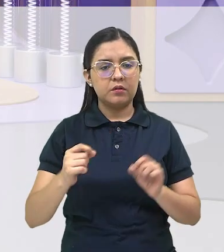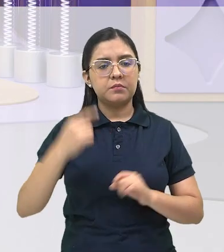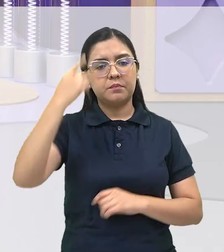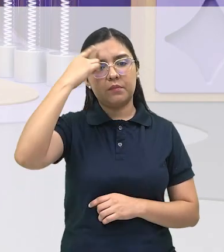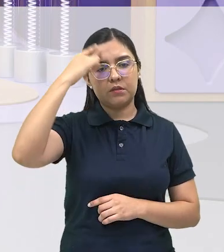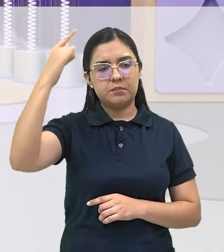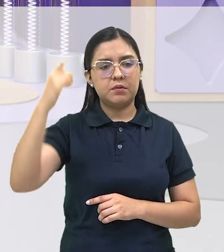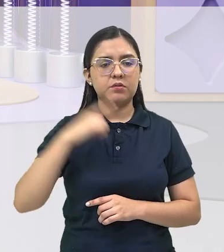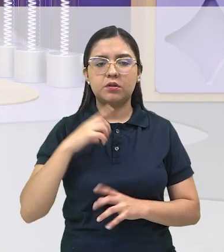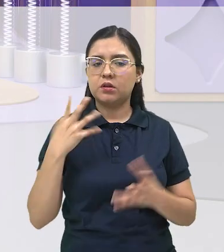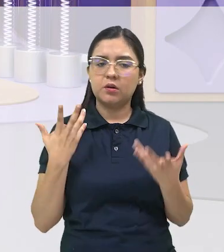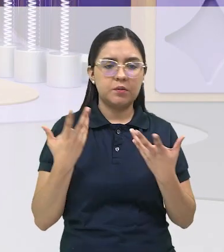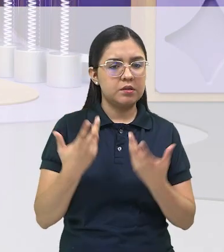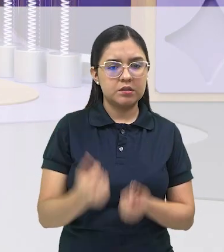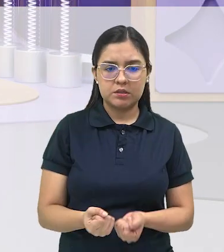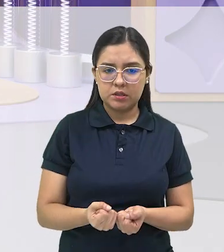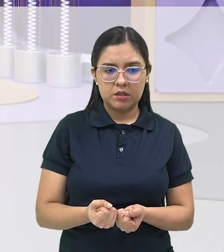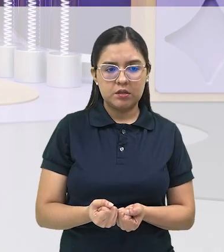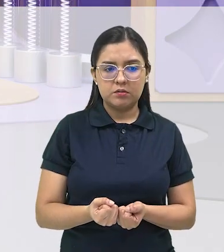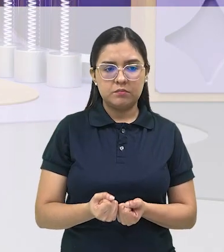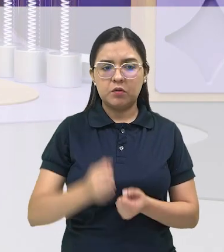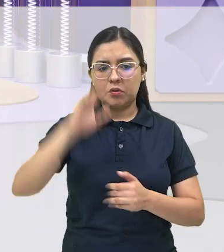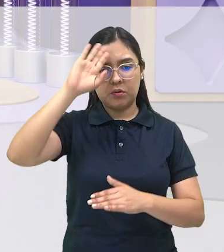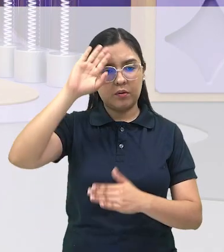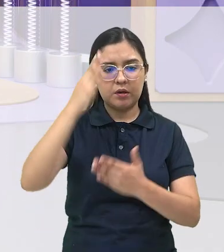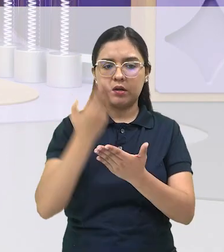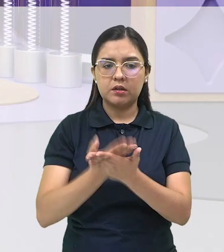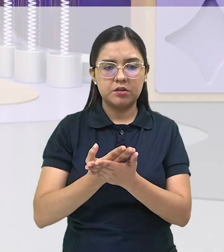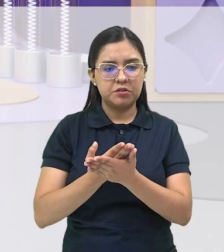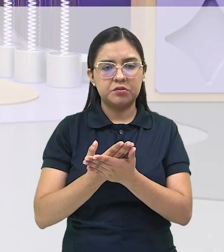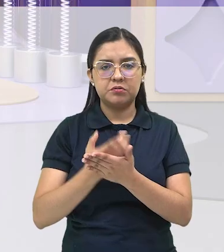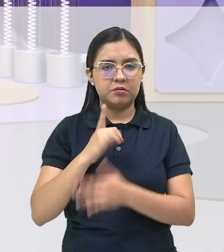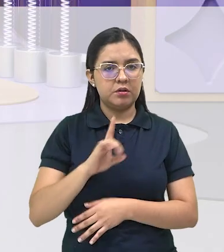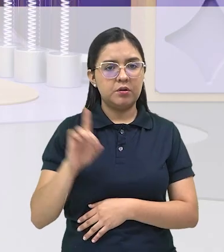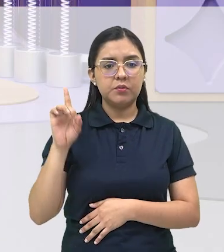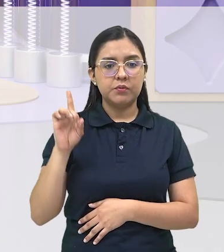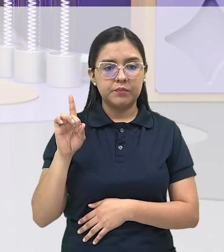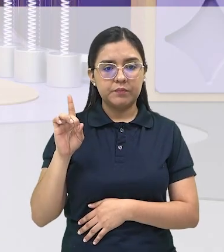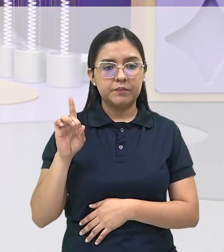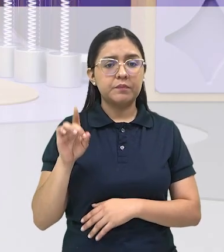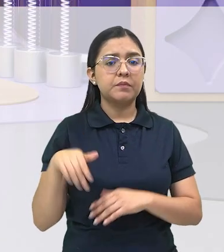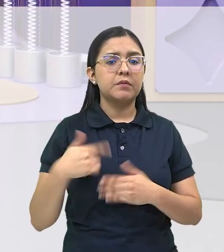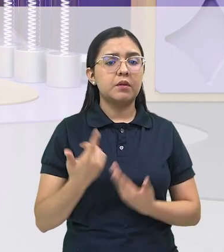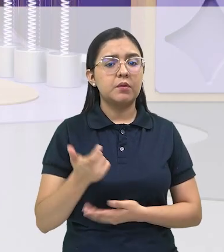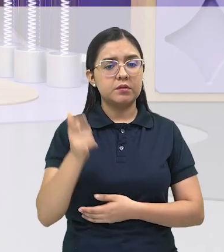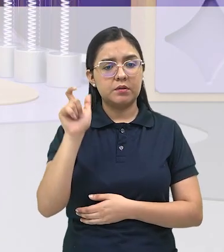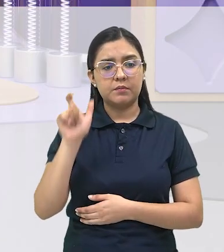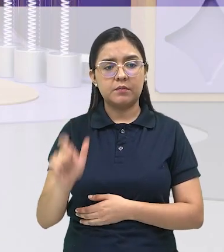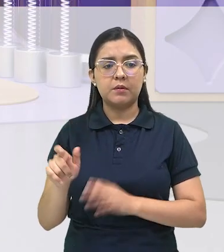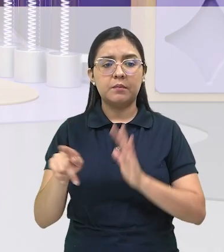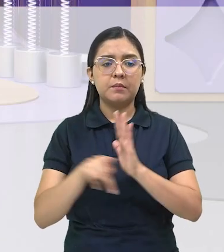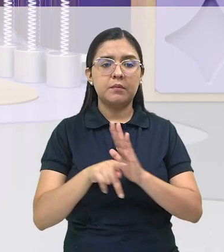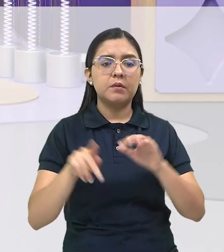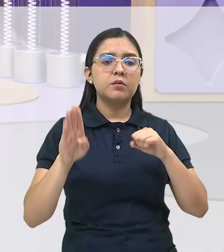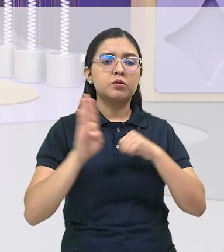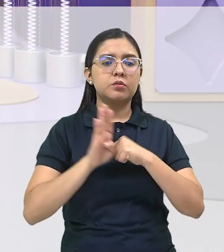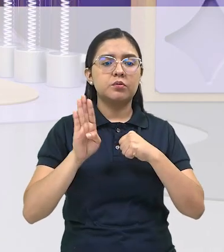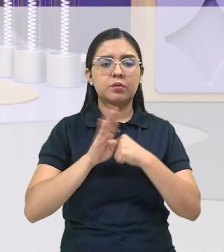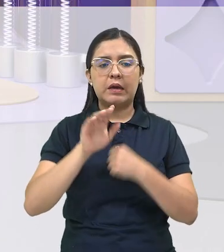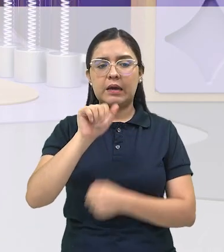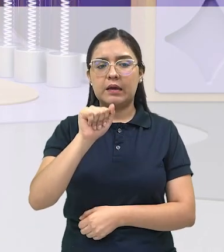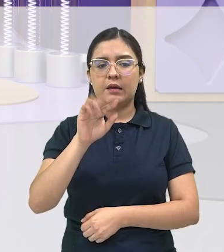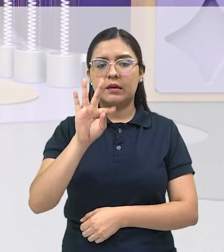que negam ou desconsideram a existência de divindades. Esse termo deriva do